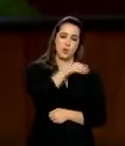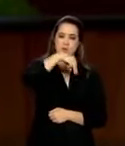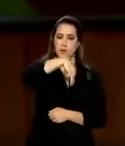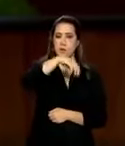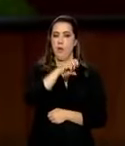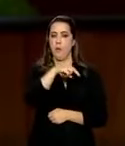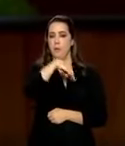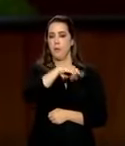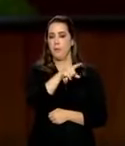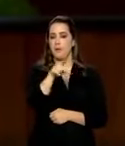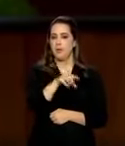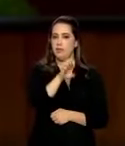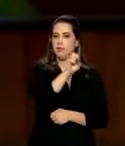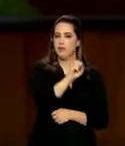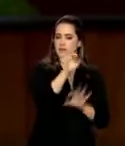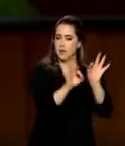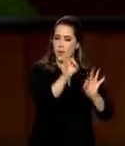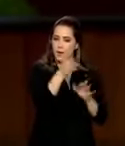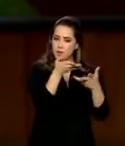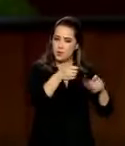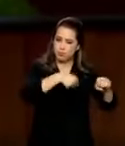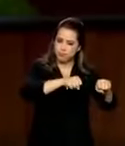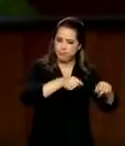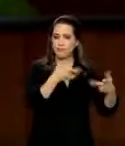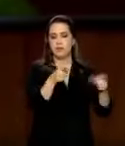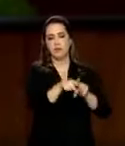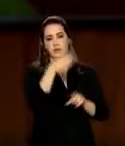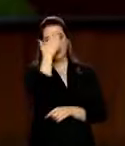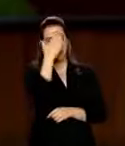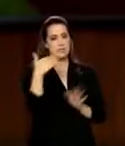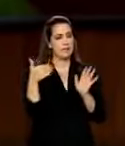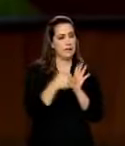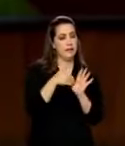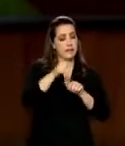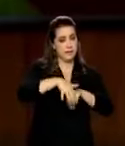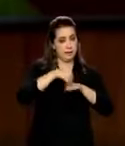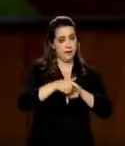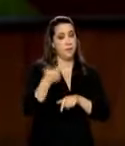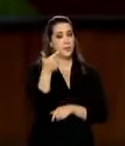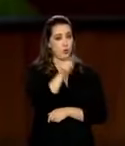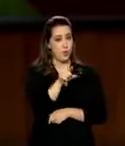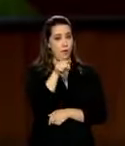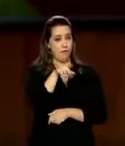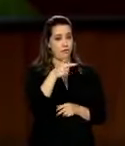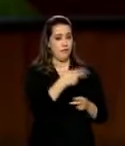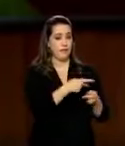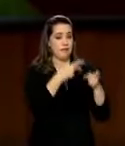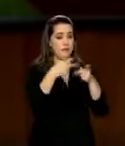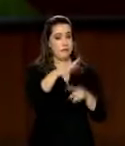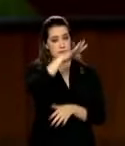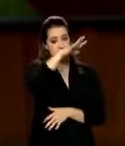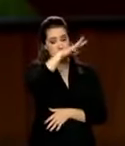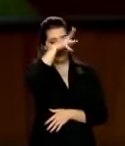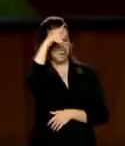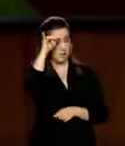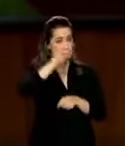dessa organização, e dizer que, se Deus quiser, né, no máximo em setembro, nós estaremos em Manaus para